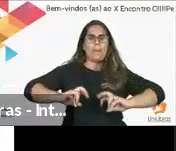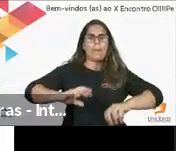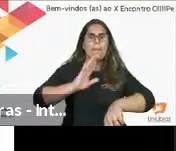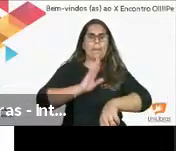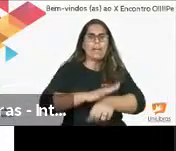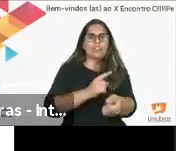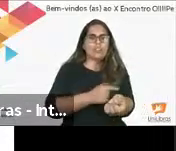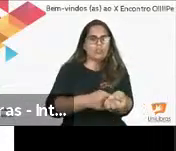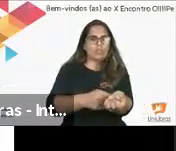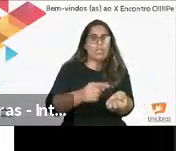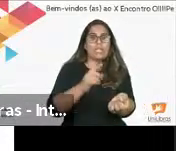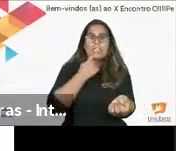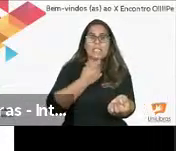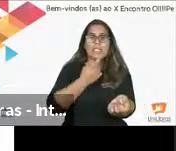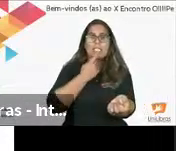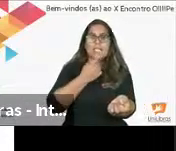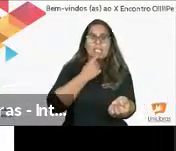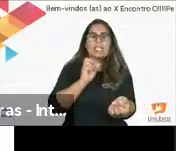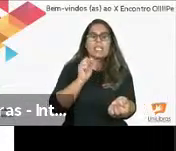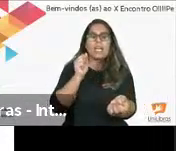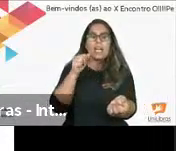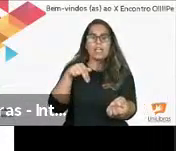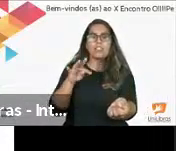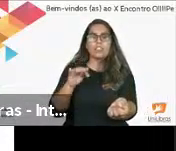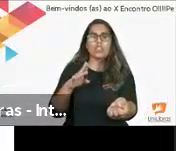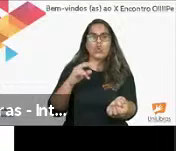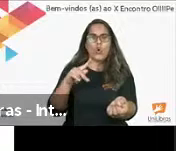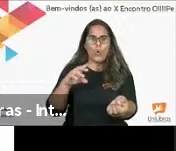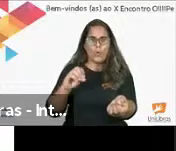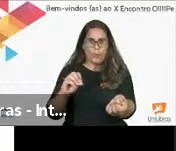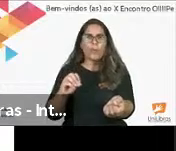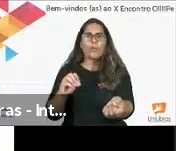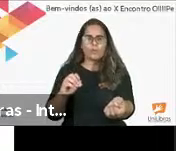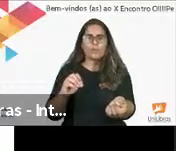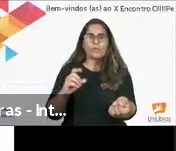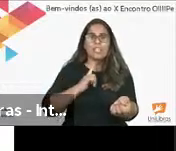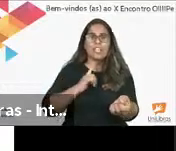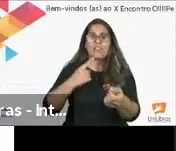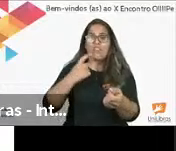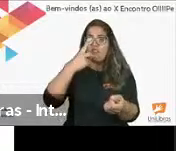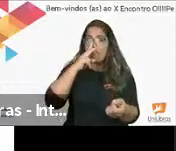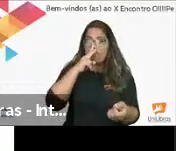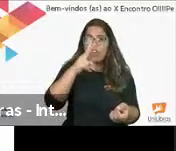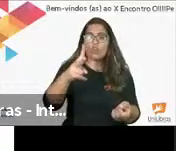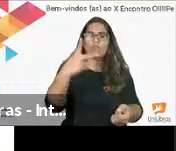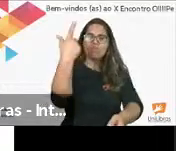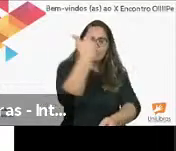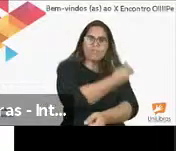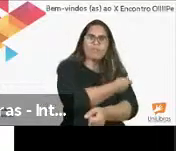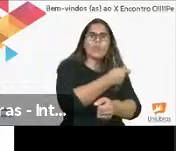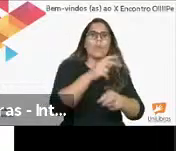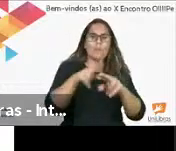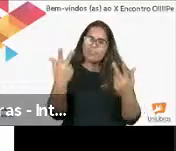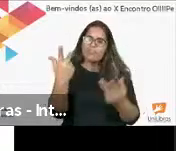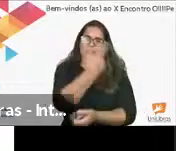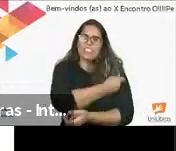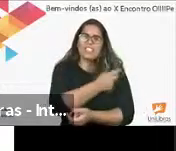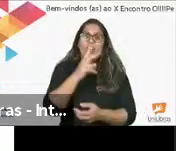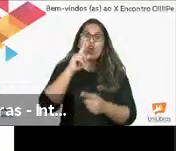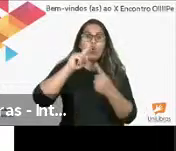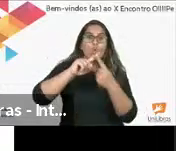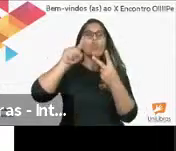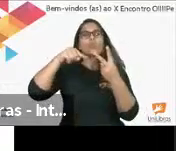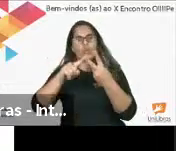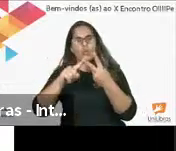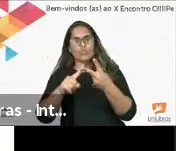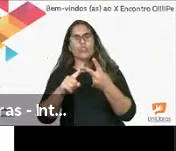intensa desses anticorpos. E é por isso que a gente toma a dose de reforço das vacinas, né? Bom,